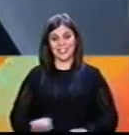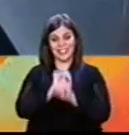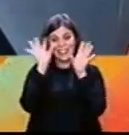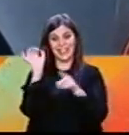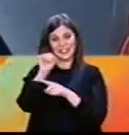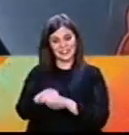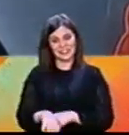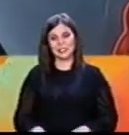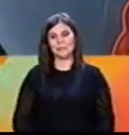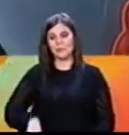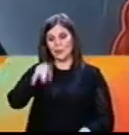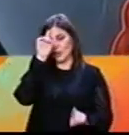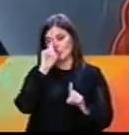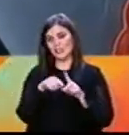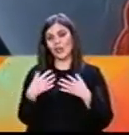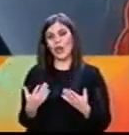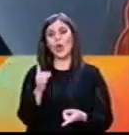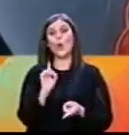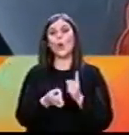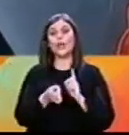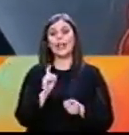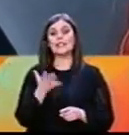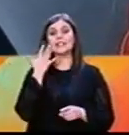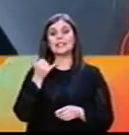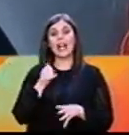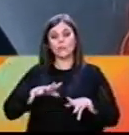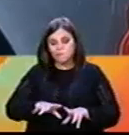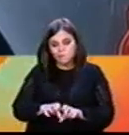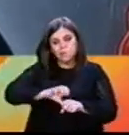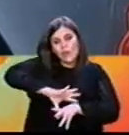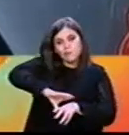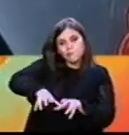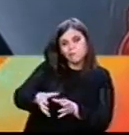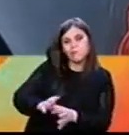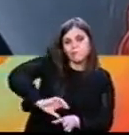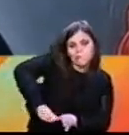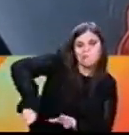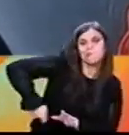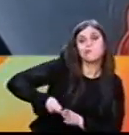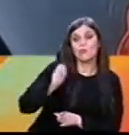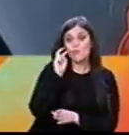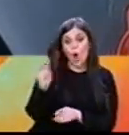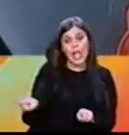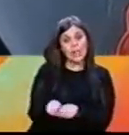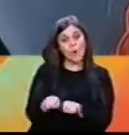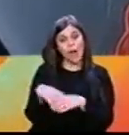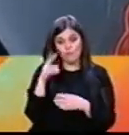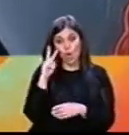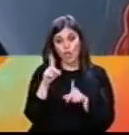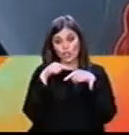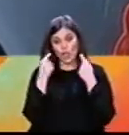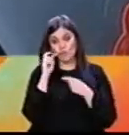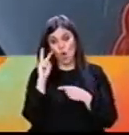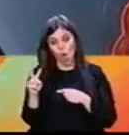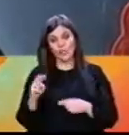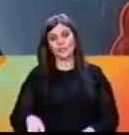Olha, o nosso objetivo aqui é tentarmos aglomerar o mais possível a massa. Estás a ver o que eu estou a fazer? Jorge? Sim. Ela não